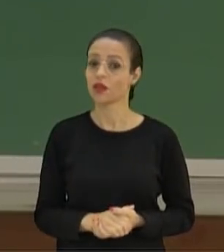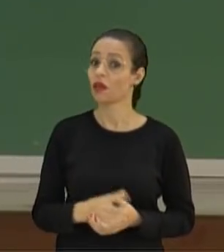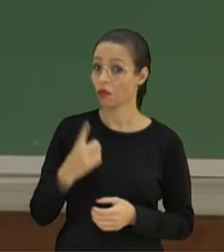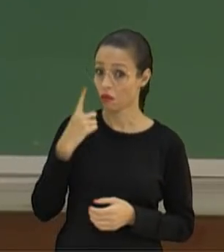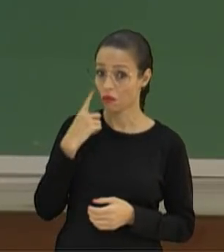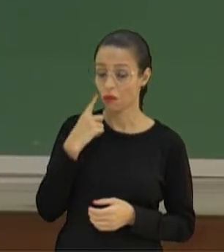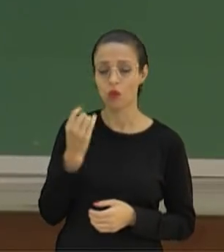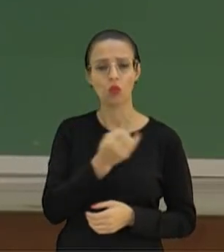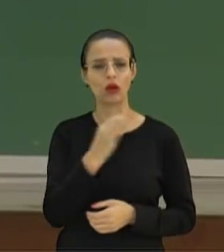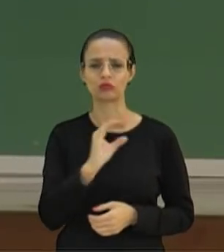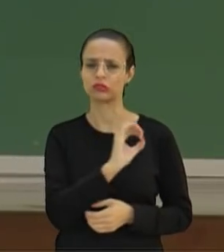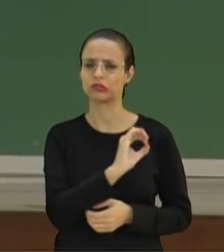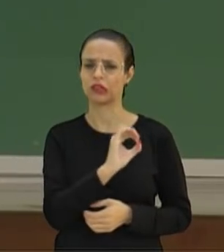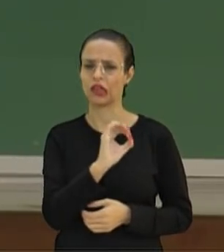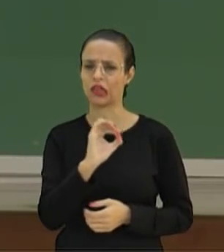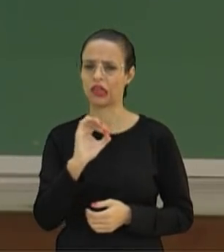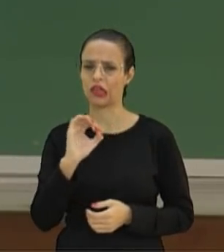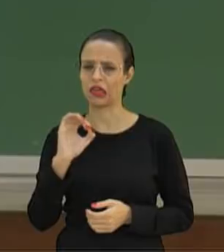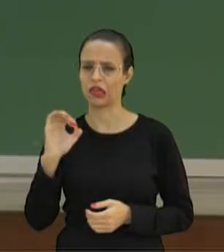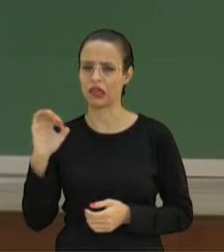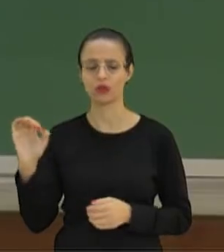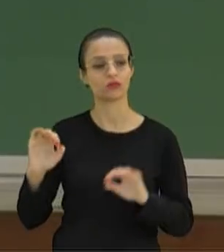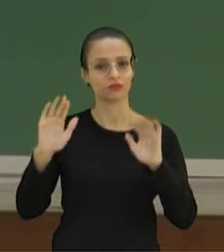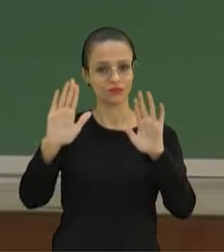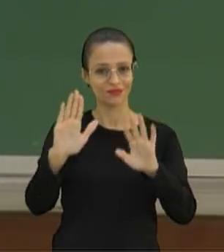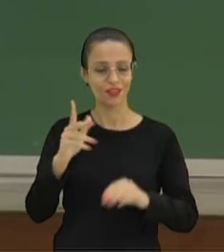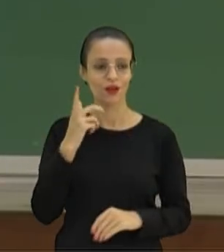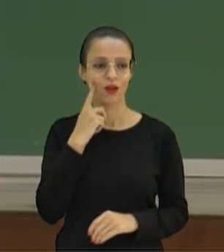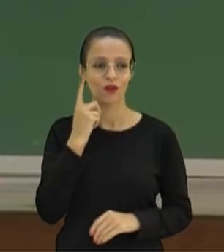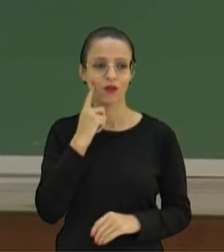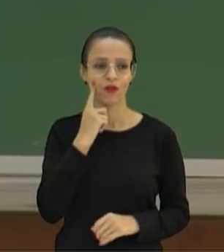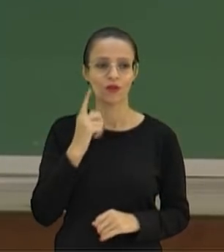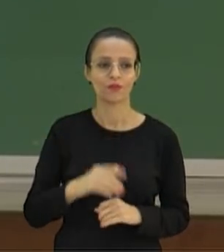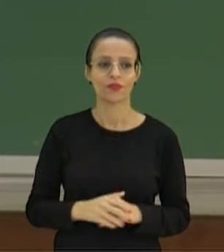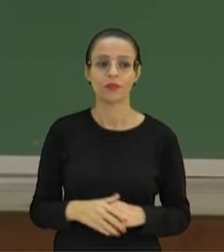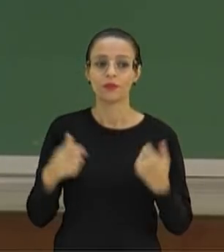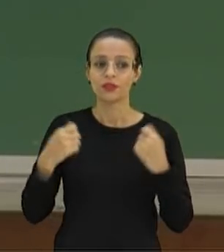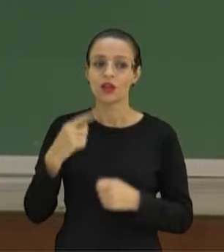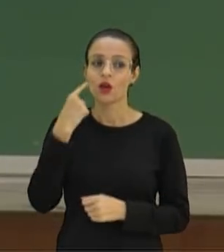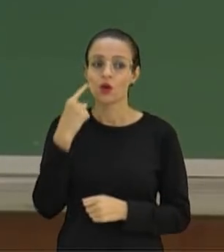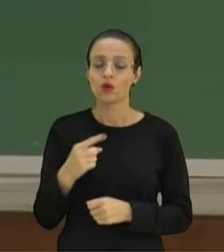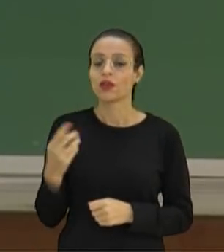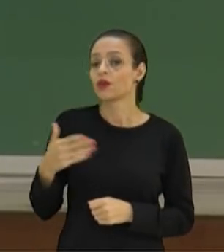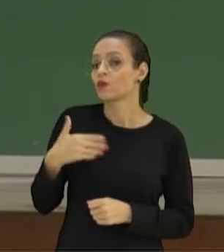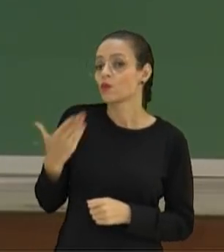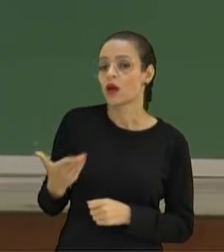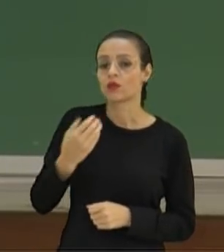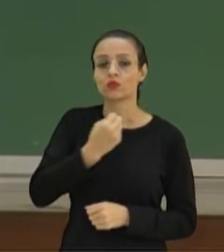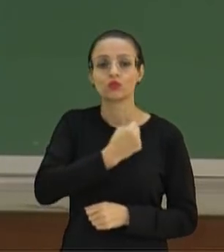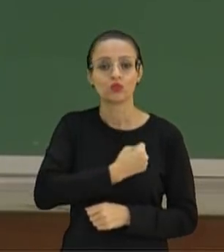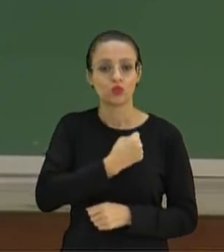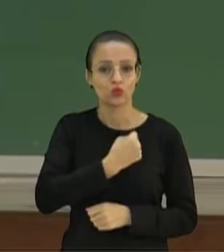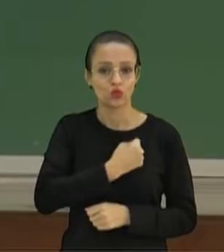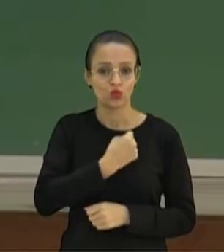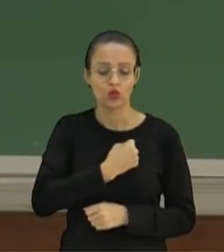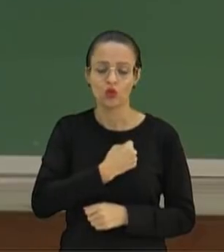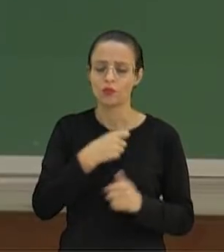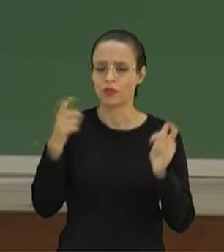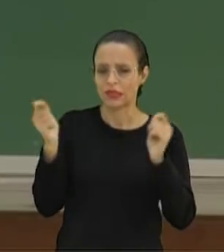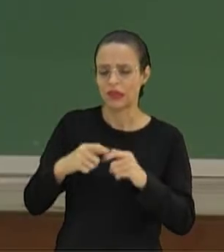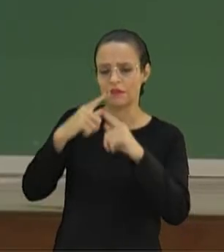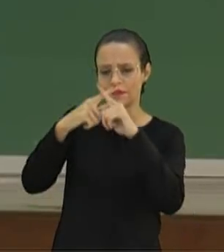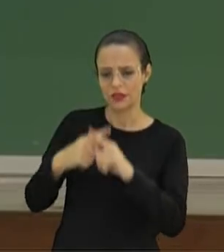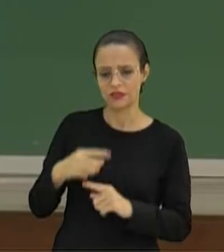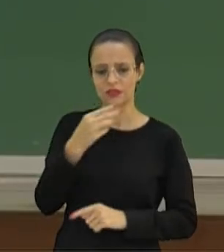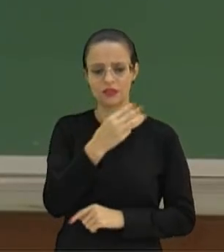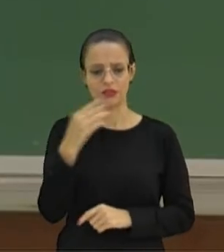quantos zeros. Meu Deus, o que que eu faço? Então, aqui, ó, nós temos que olhar qual é o número que vezes